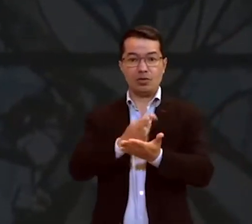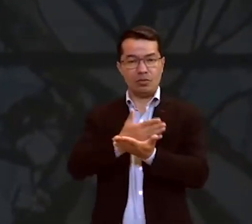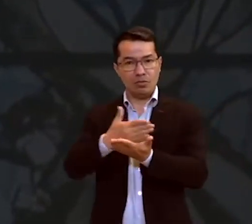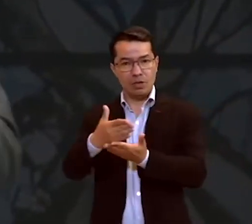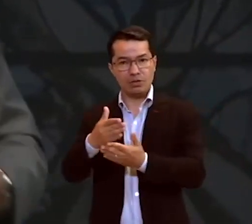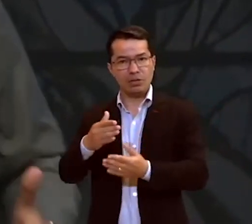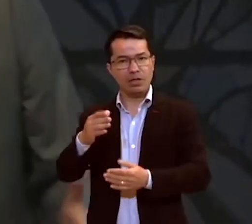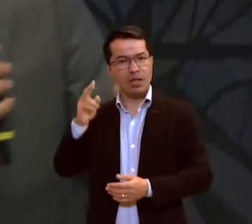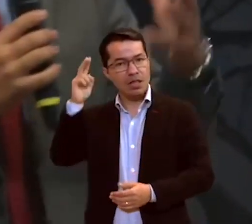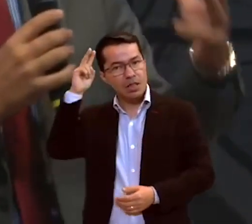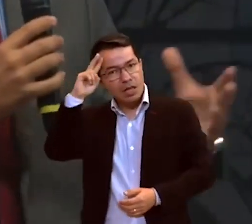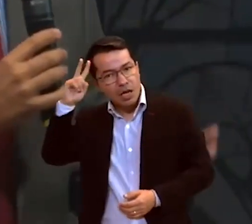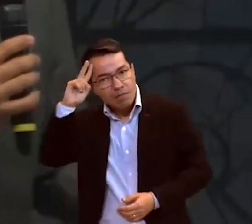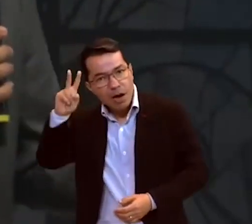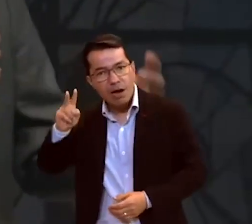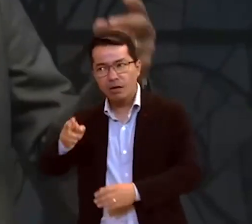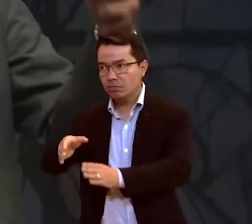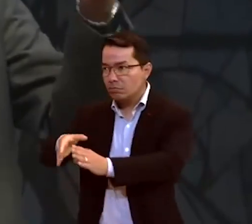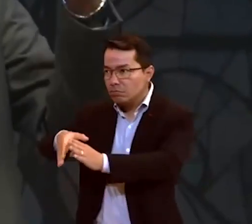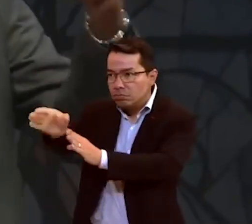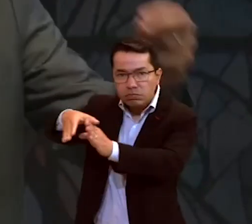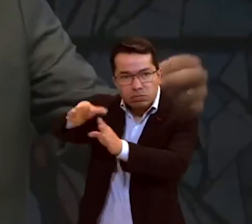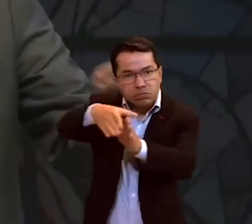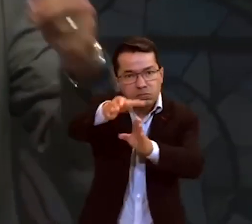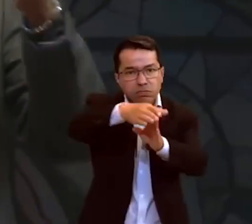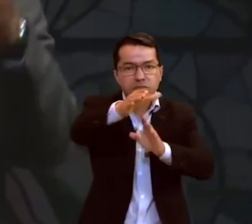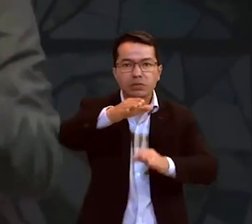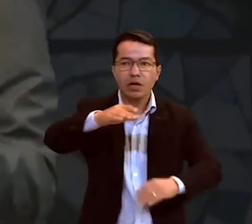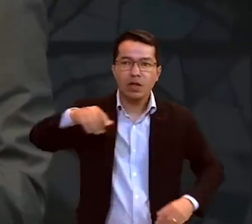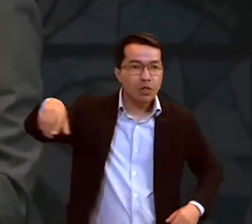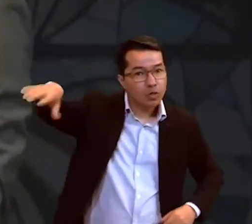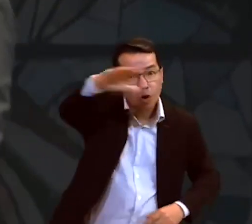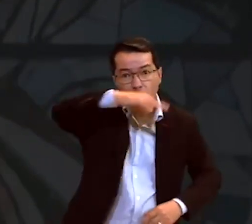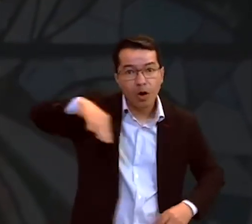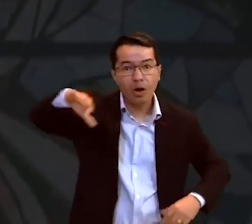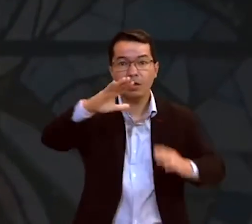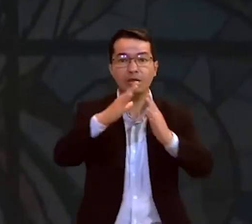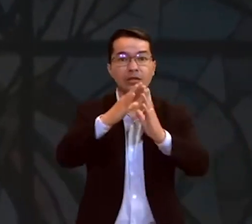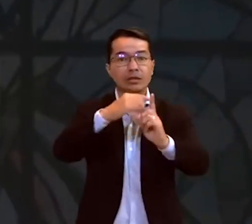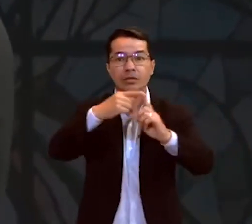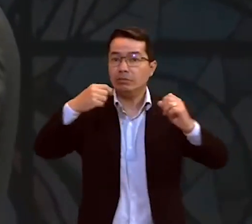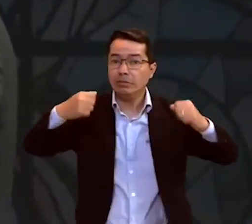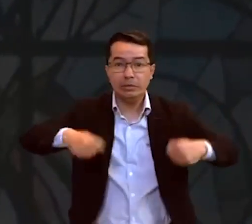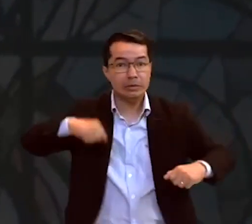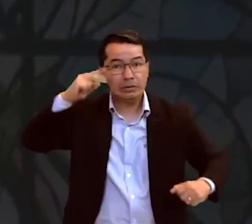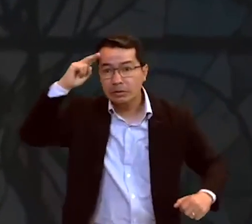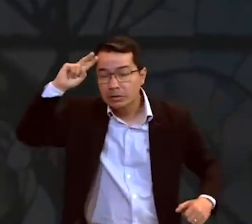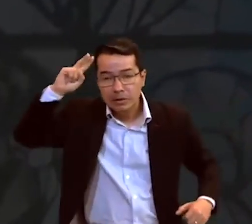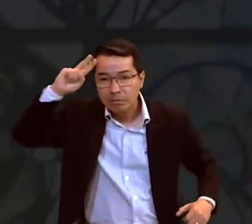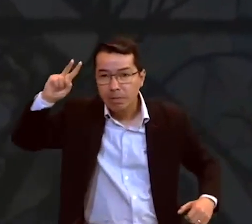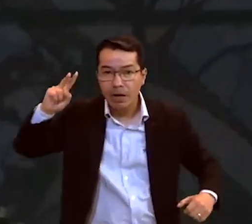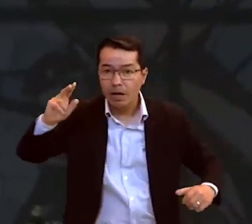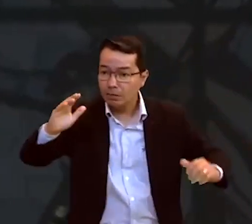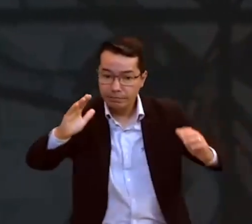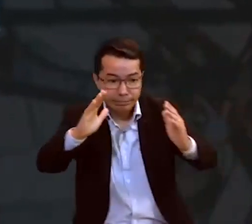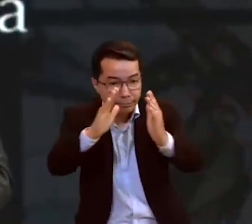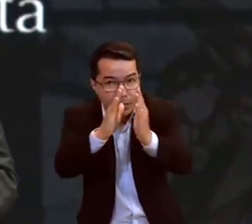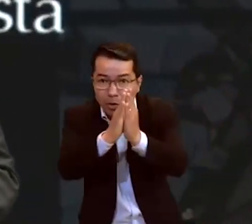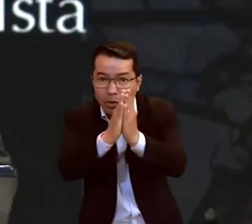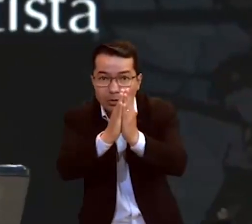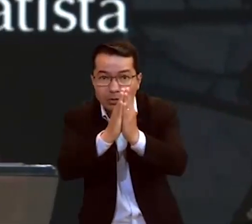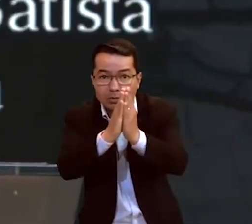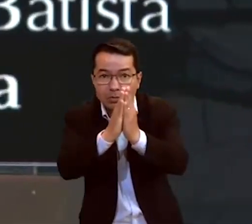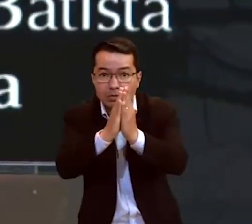igreja, que nesses momentos nós precisamos dar início e fazer aquilo que só nós mesmos podemos fazer, que é buscar a Deus em